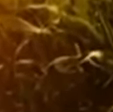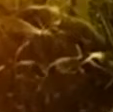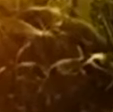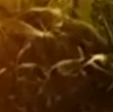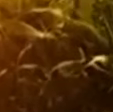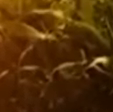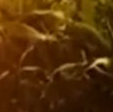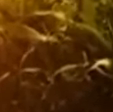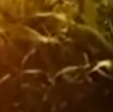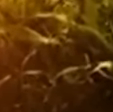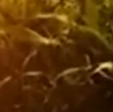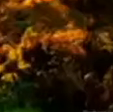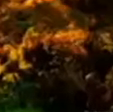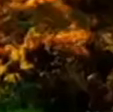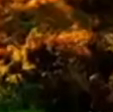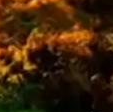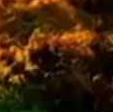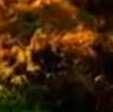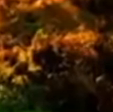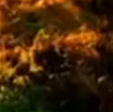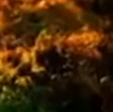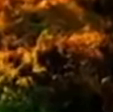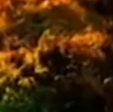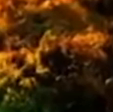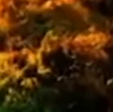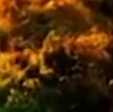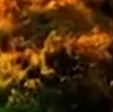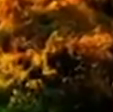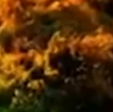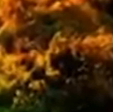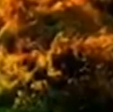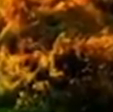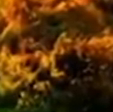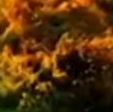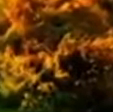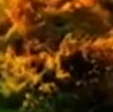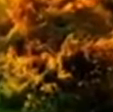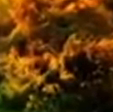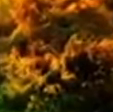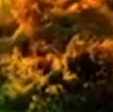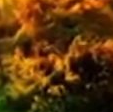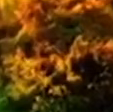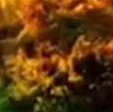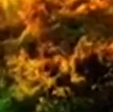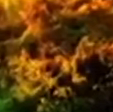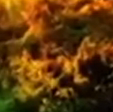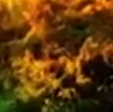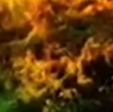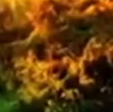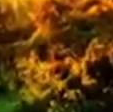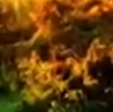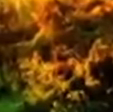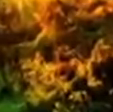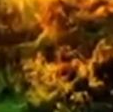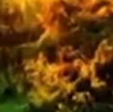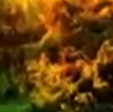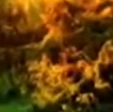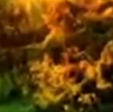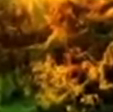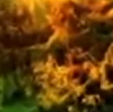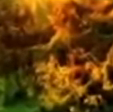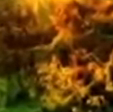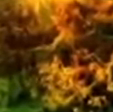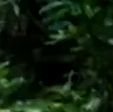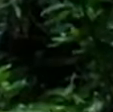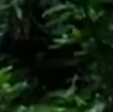ar o alvoroço da mata se o sol vai nascer? Alguém